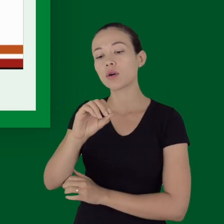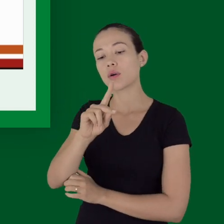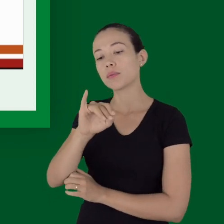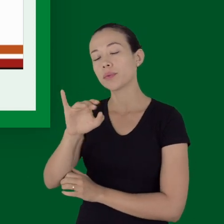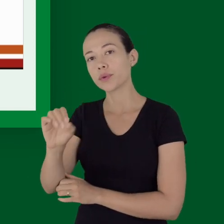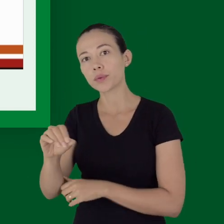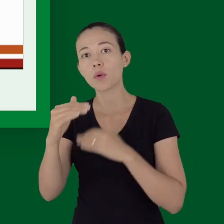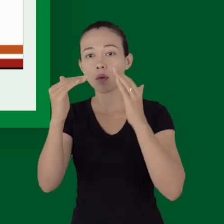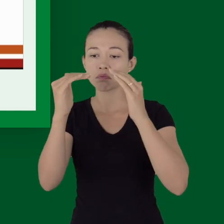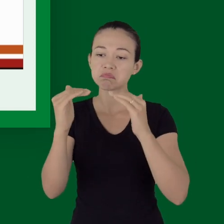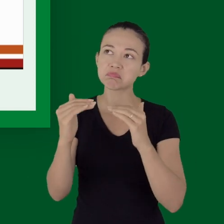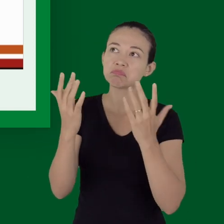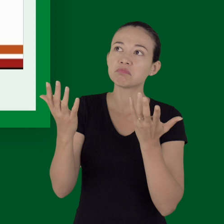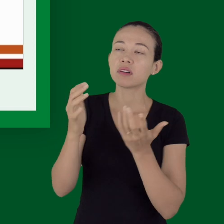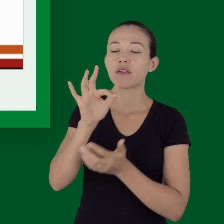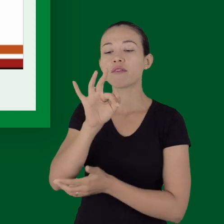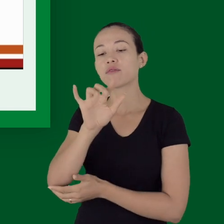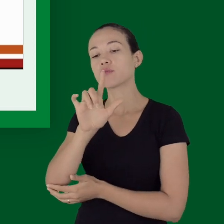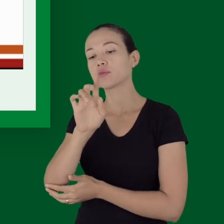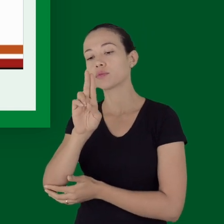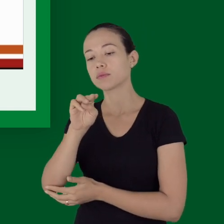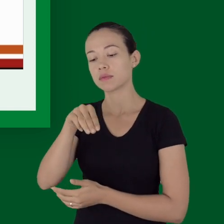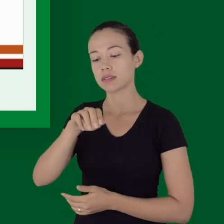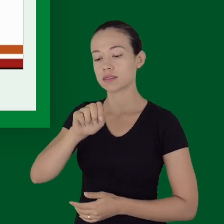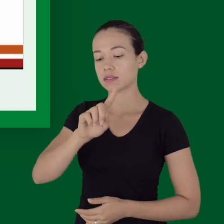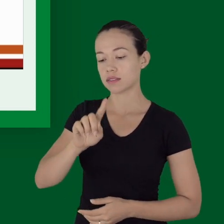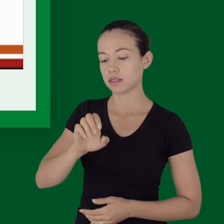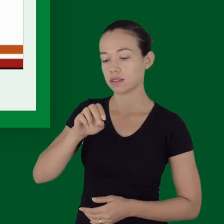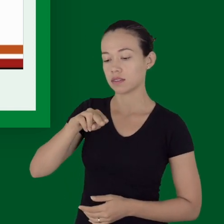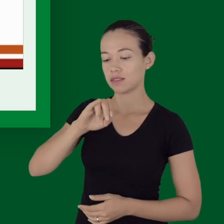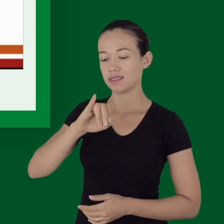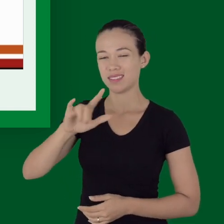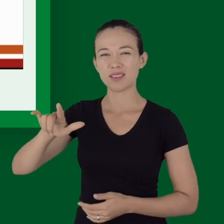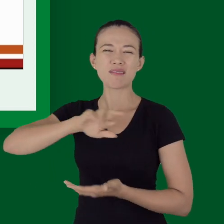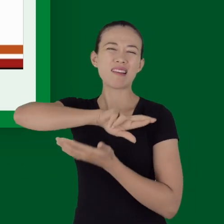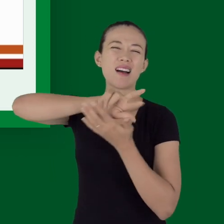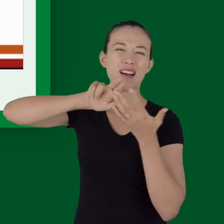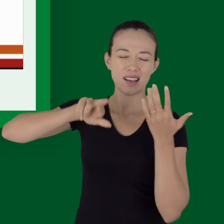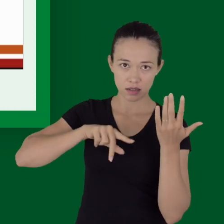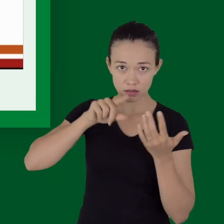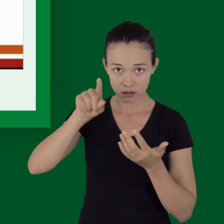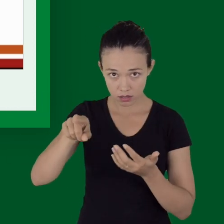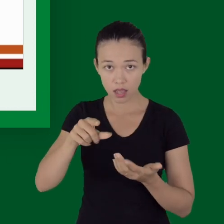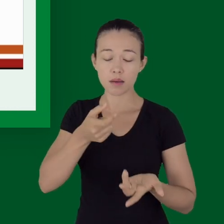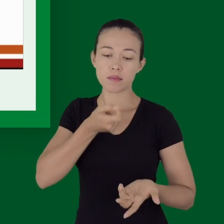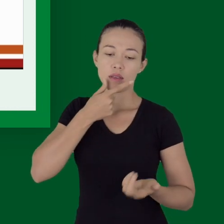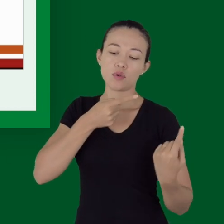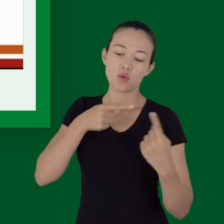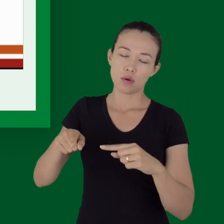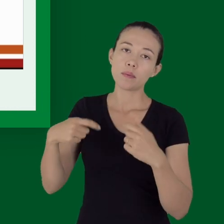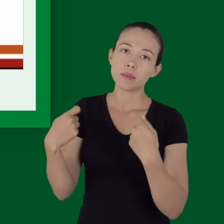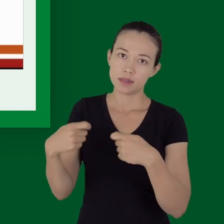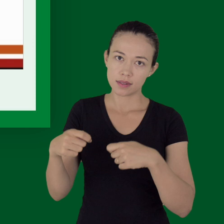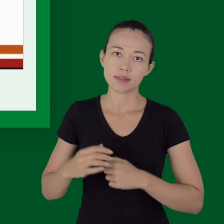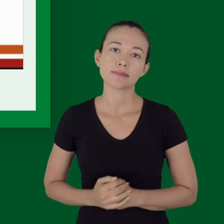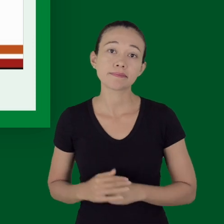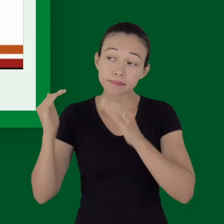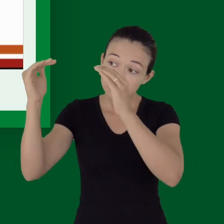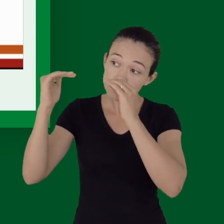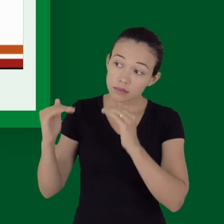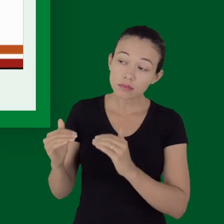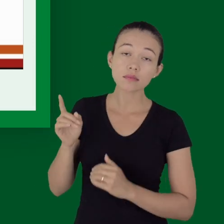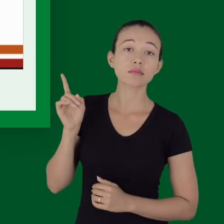opioide, naloxona, intoxicação por benzodiazepina, flumazenil, e por aí vai. No tamponamento